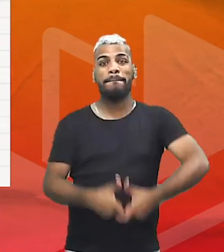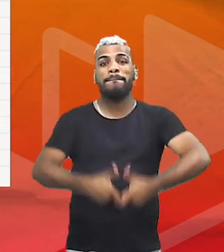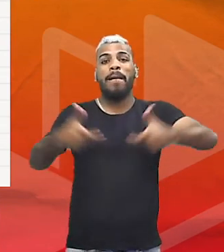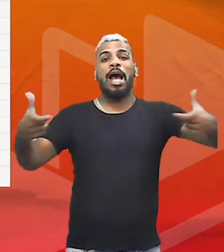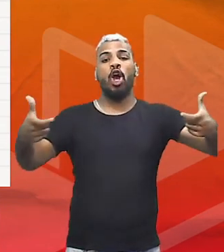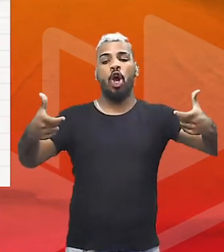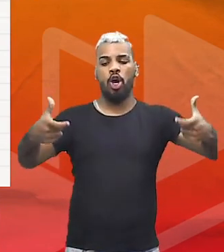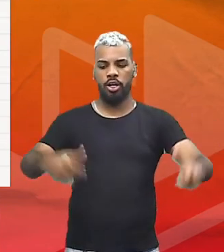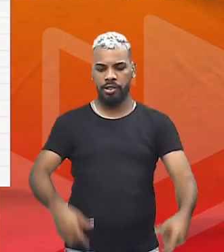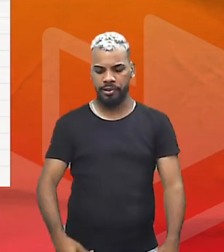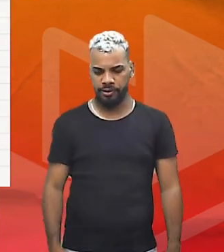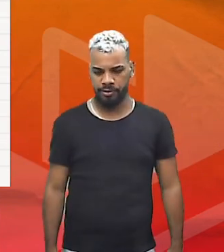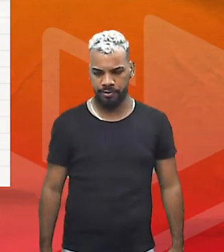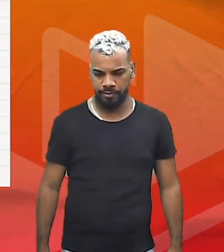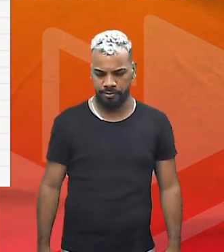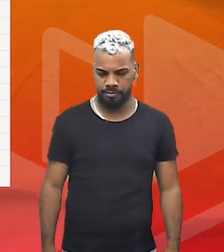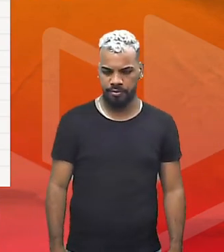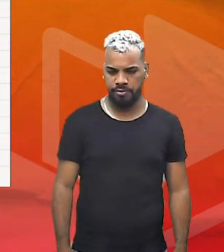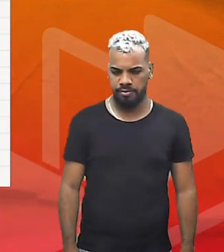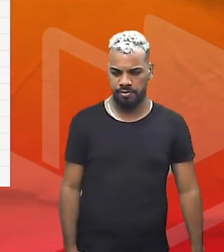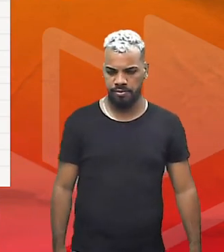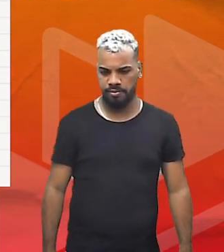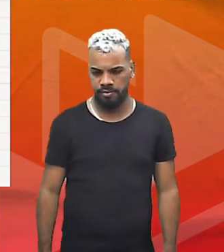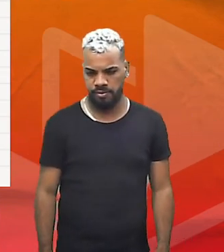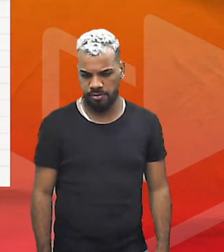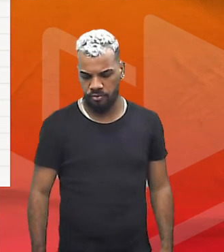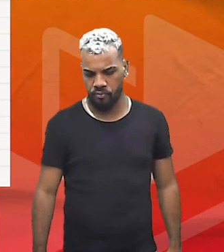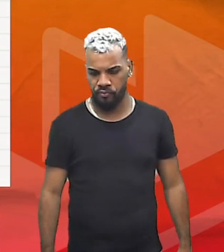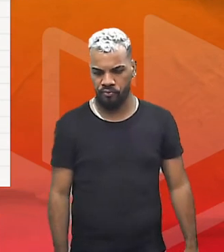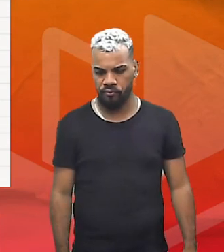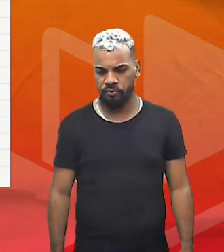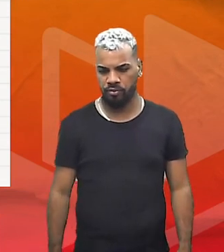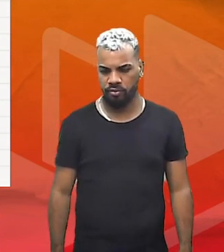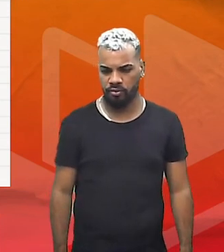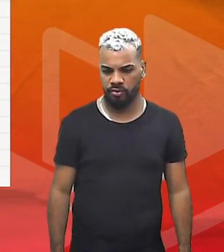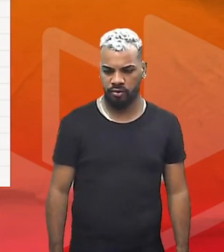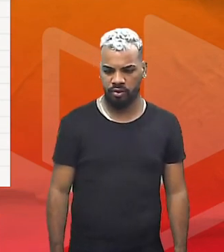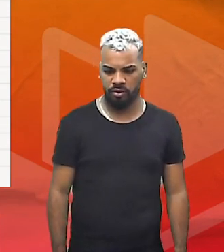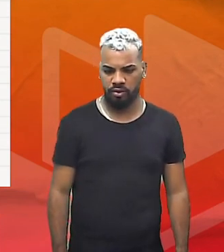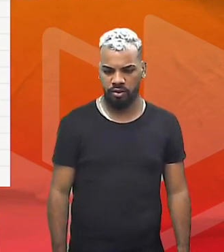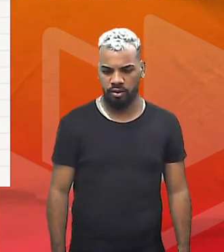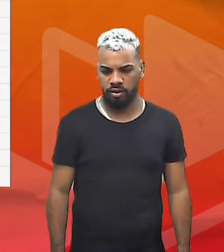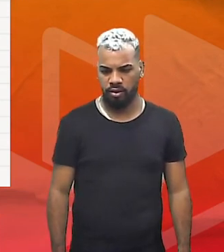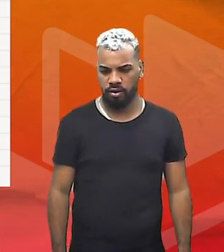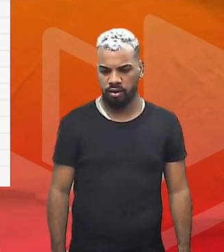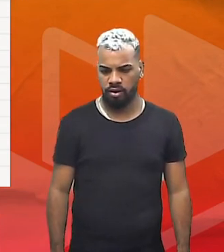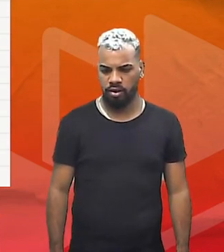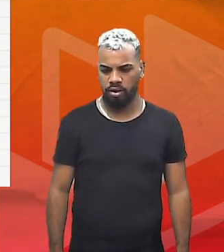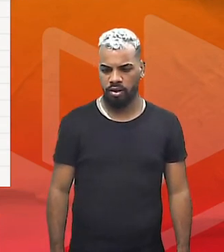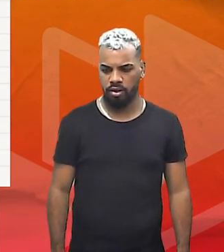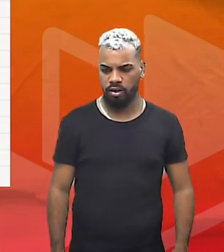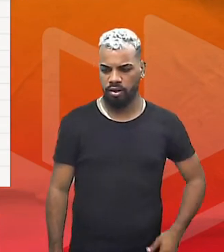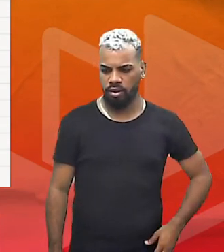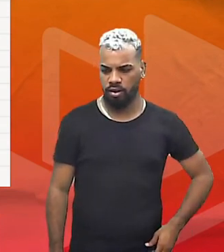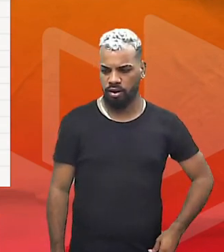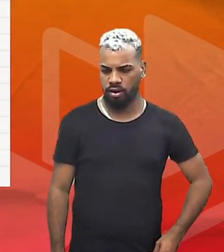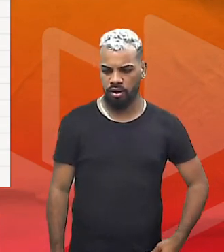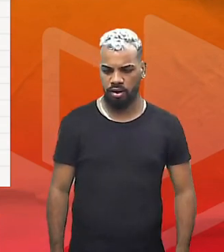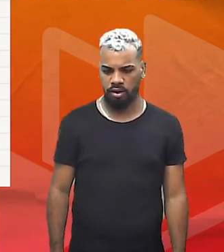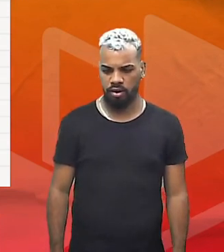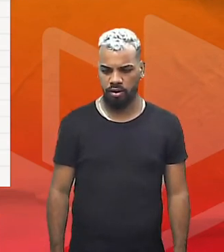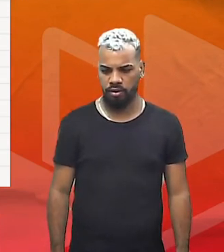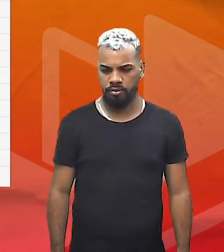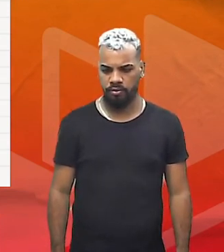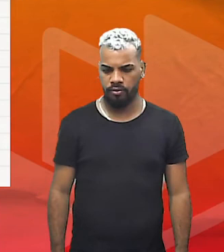a gente vai estudar lembre quando se fala de Poli que são os maiores é aqui que a gente tem o glicogênio